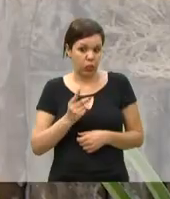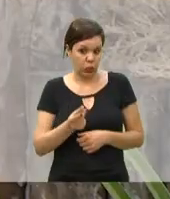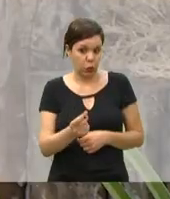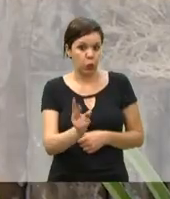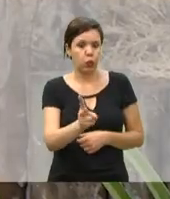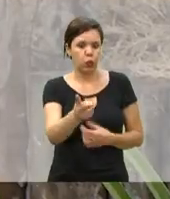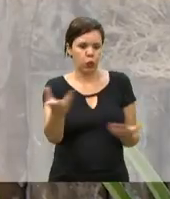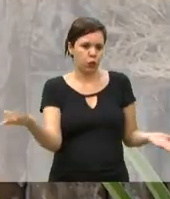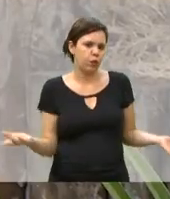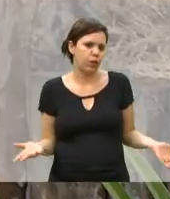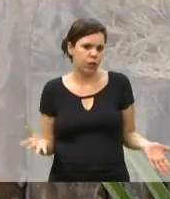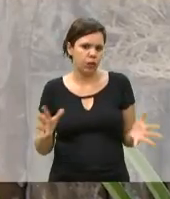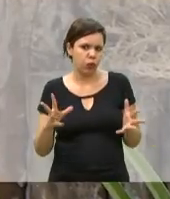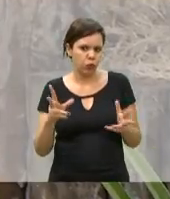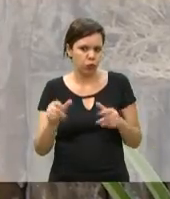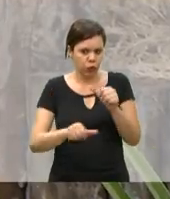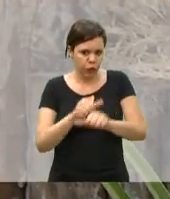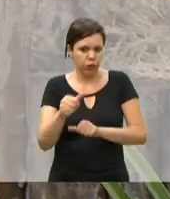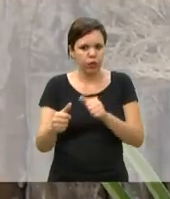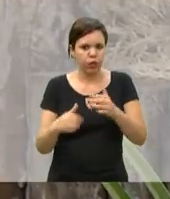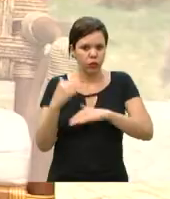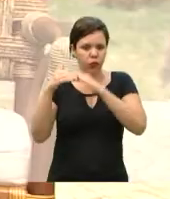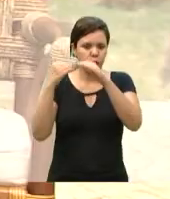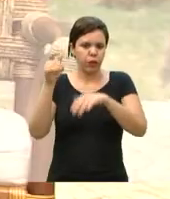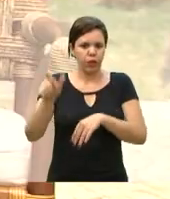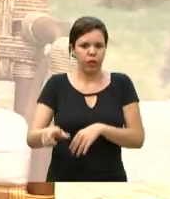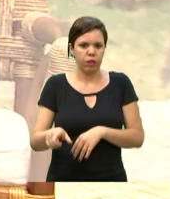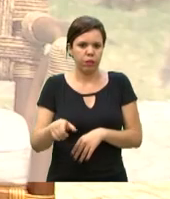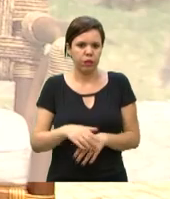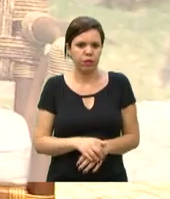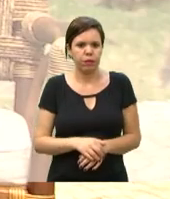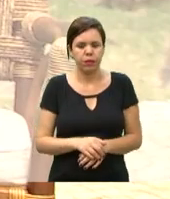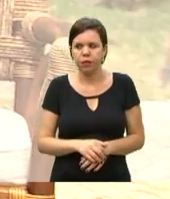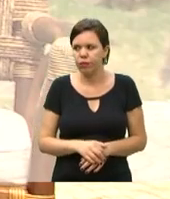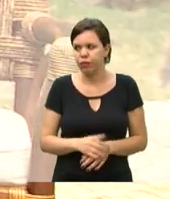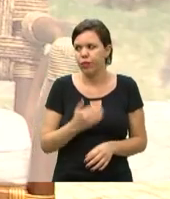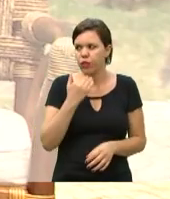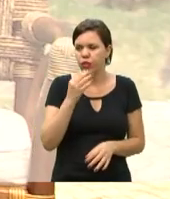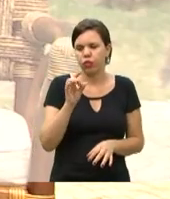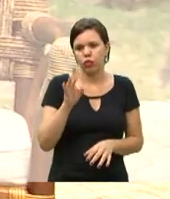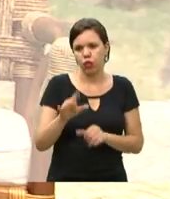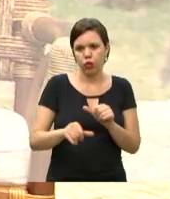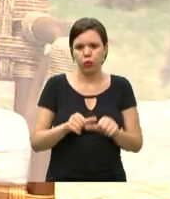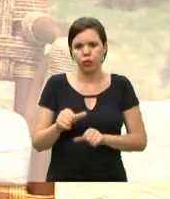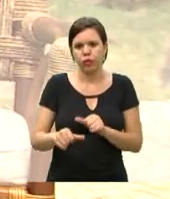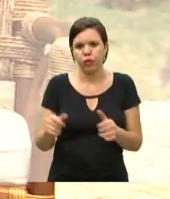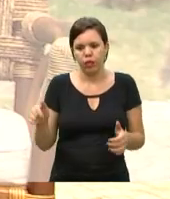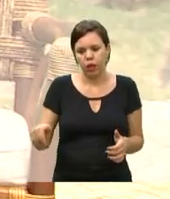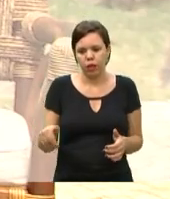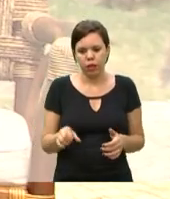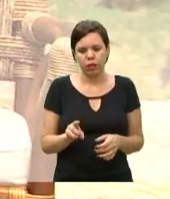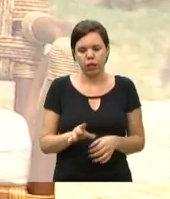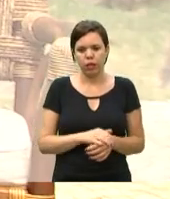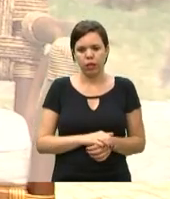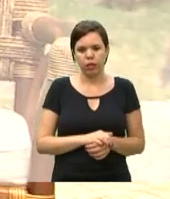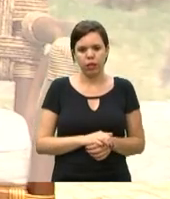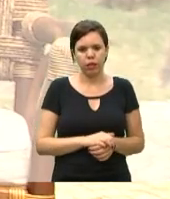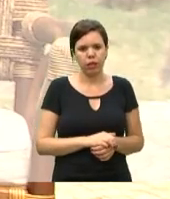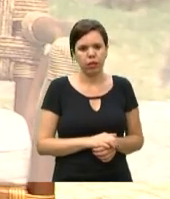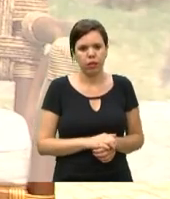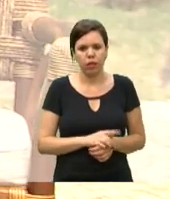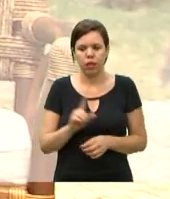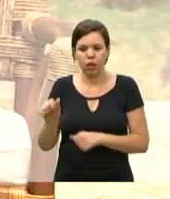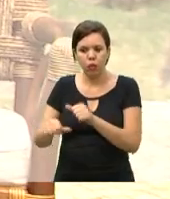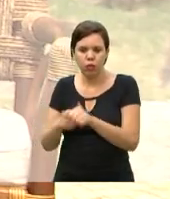contínua. Porque tudo vai impactar no desenvolvimento, né? Isso. Não adianta mudar aqui, não é? E